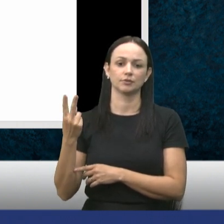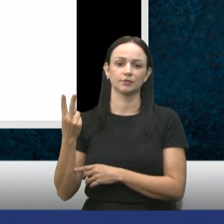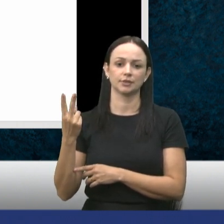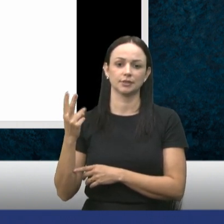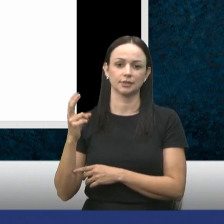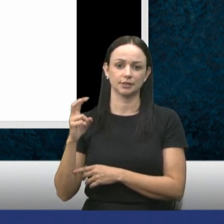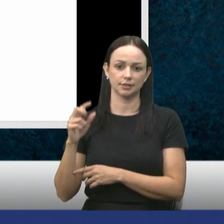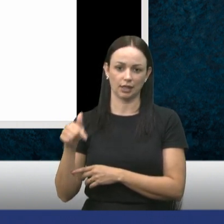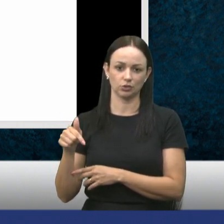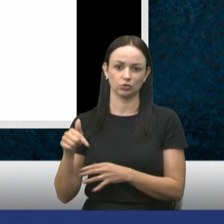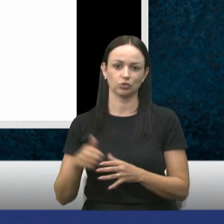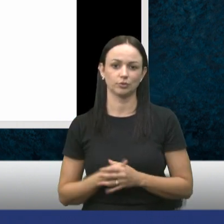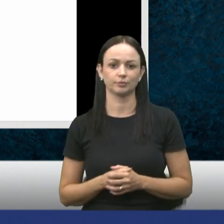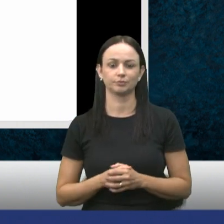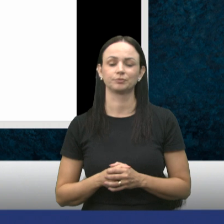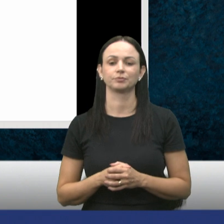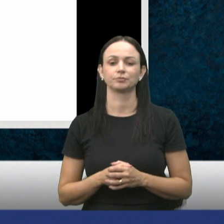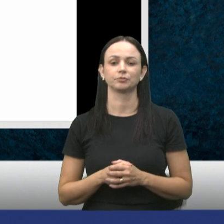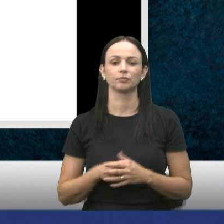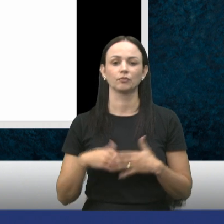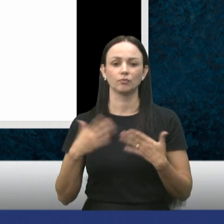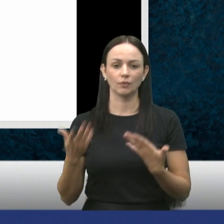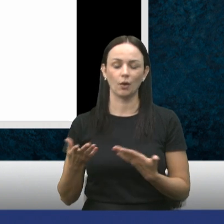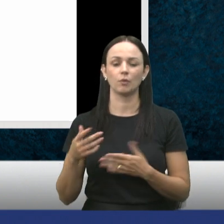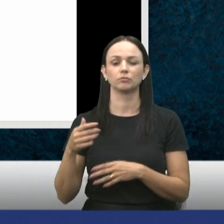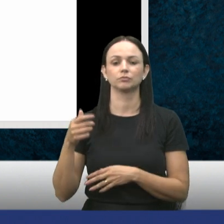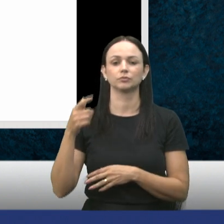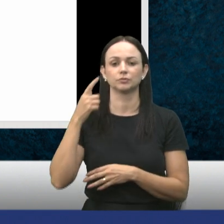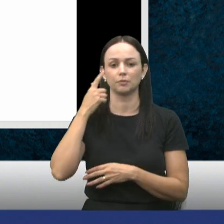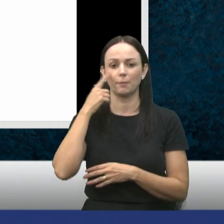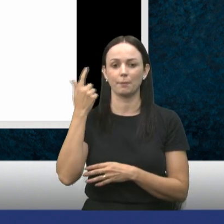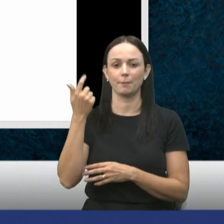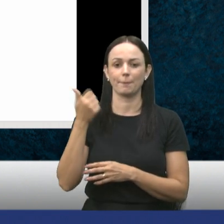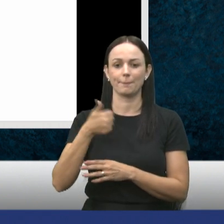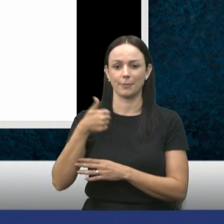2.473.327. E aí, nesse primeiro quadro aí,